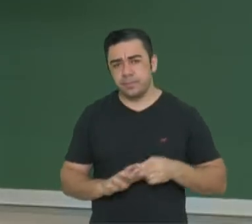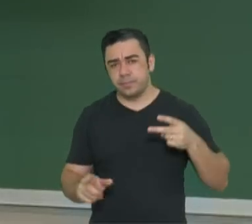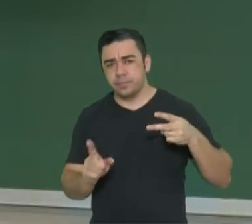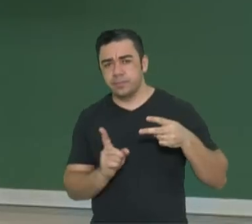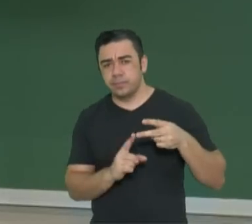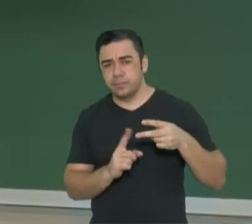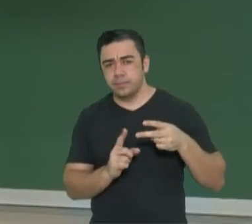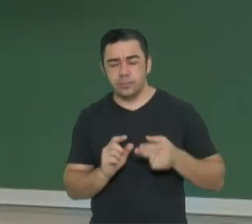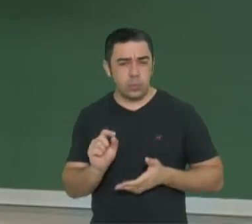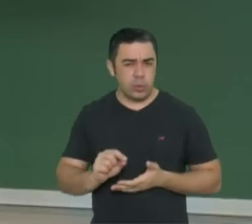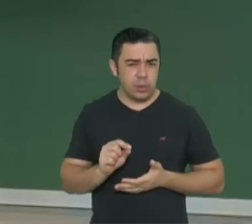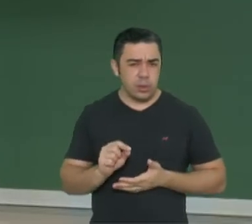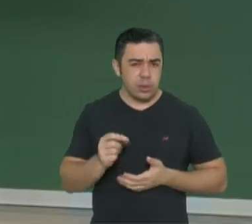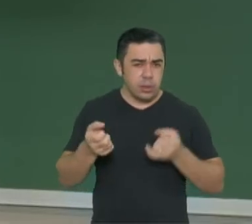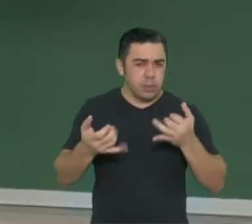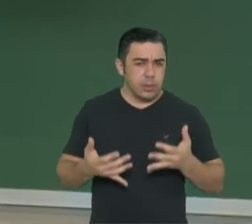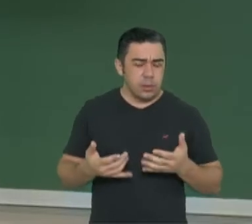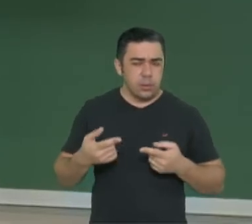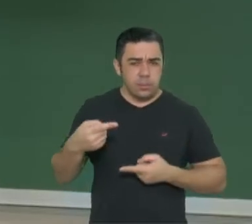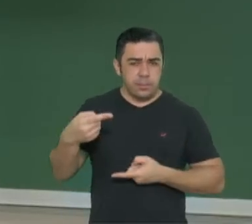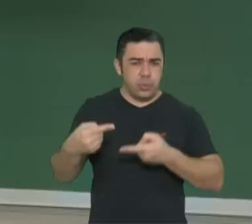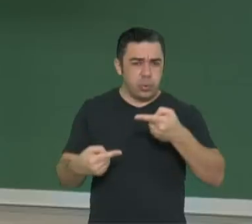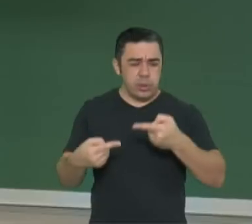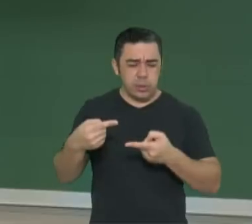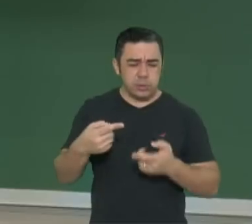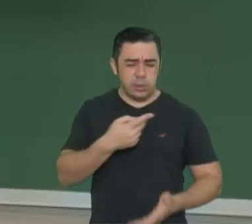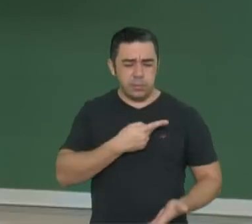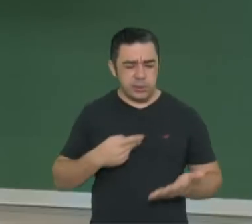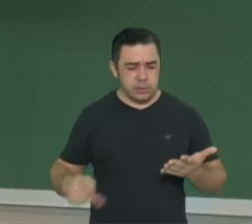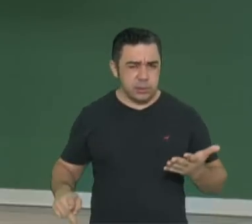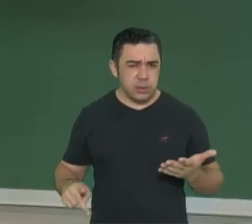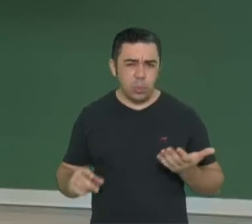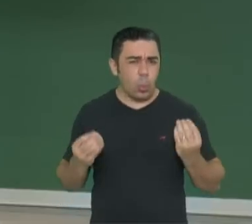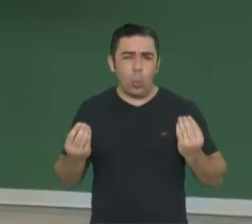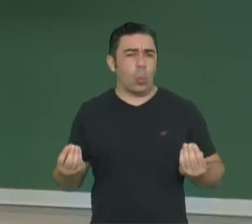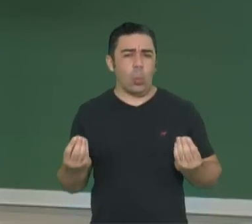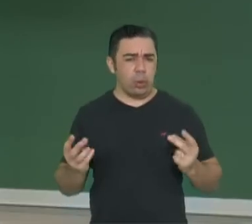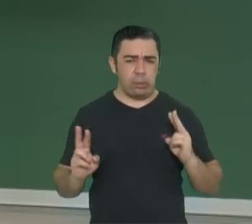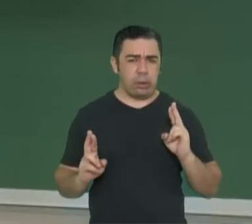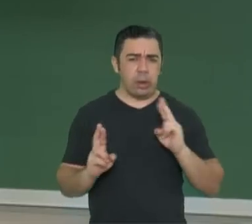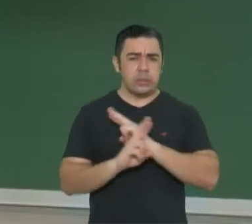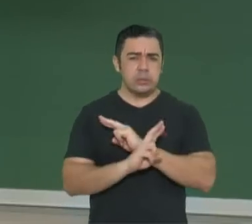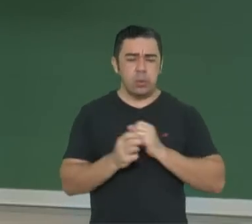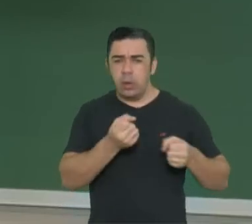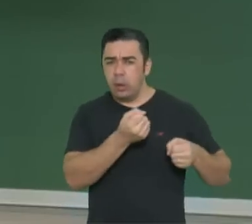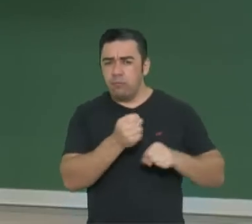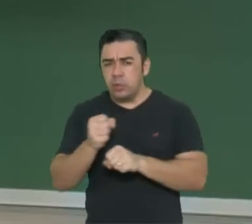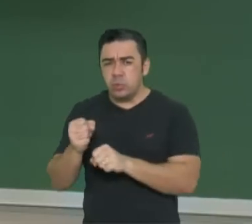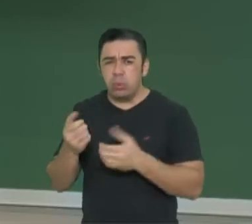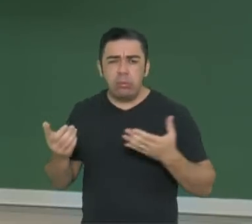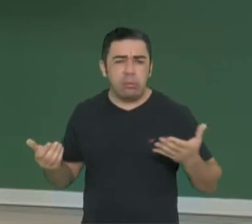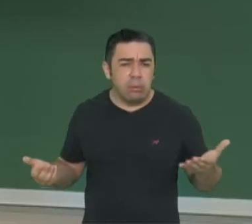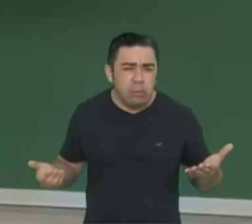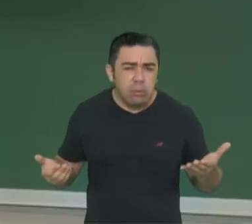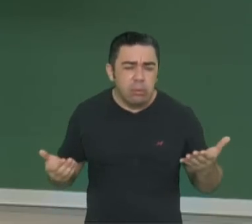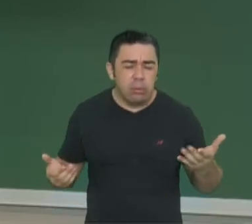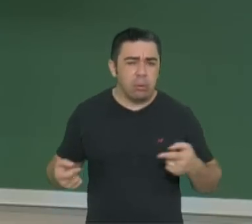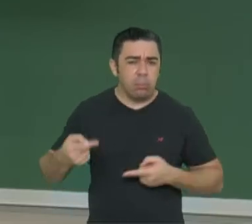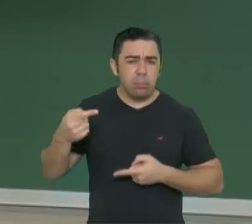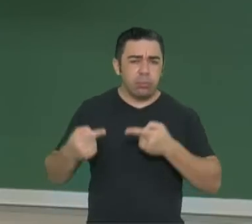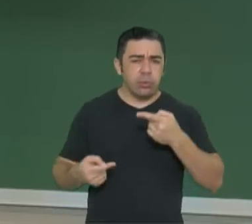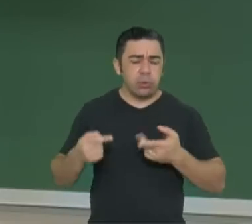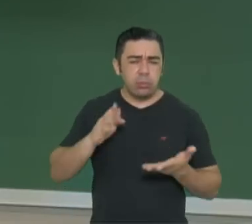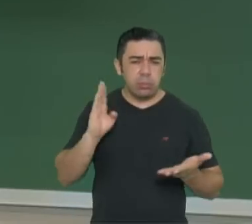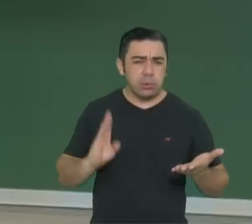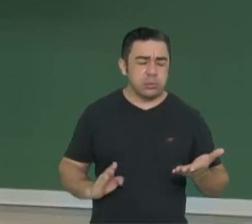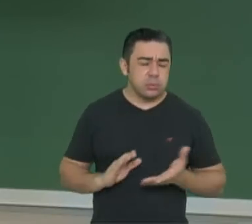ainda, se a gente está falando de política, presidente do Brasil, o que tem a ver uma vassoura com essa questão política da história do